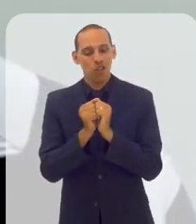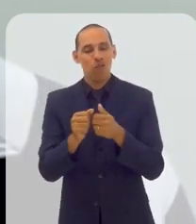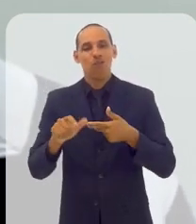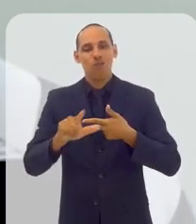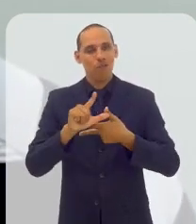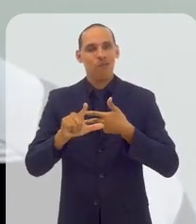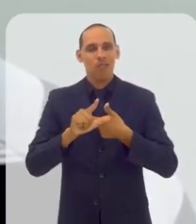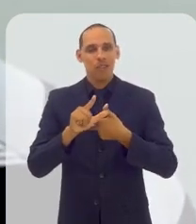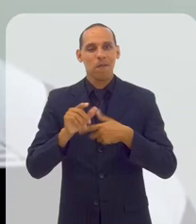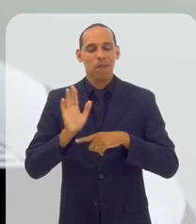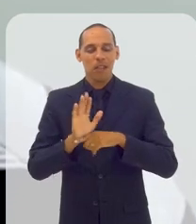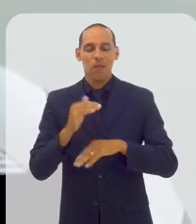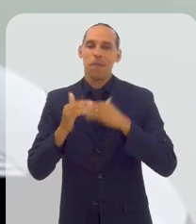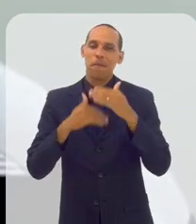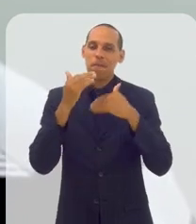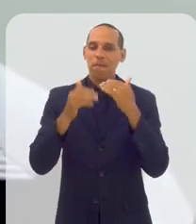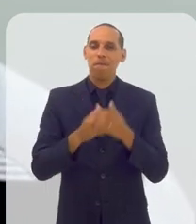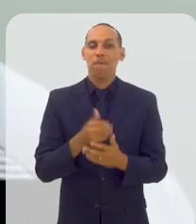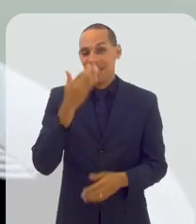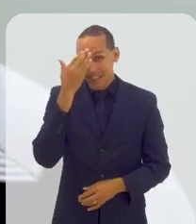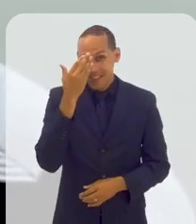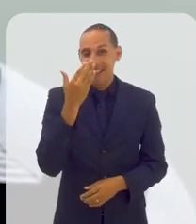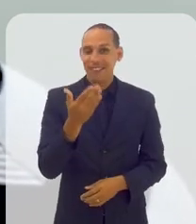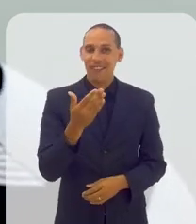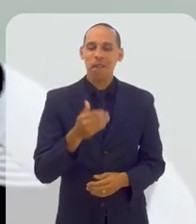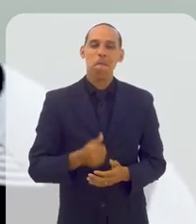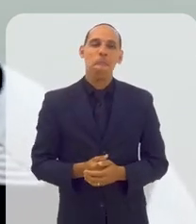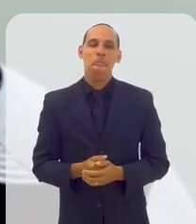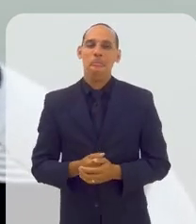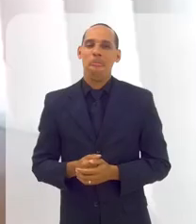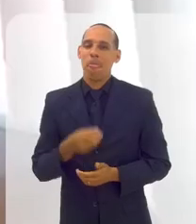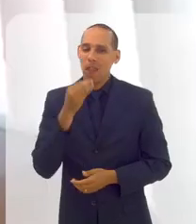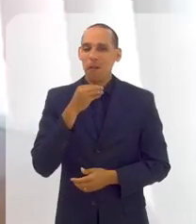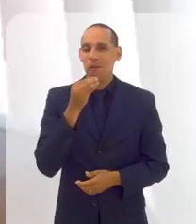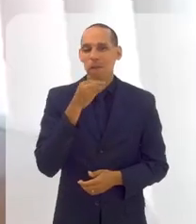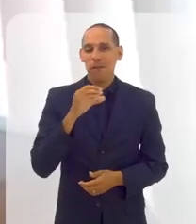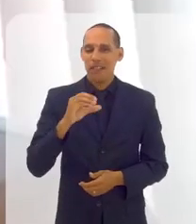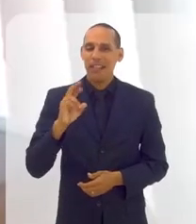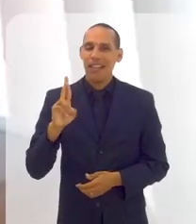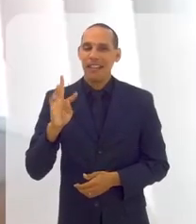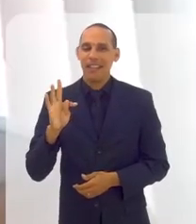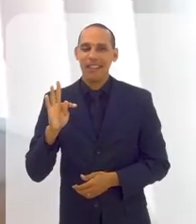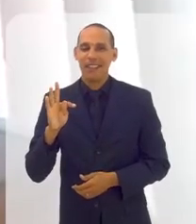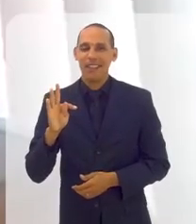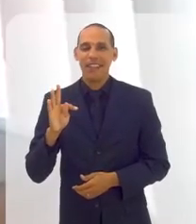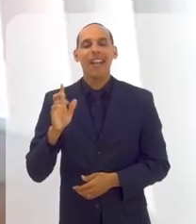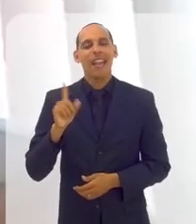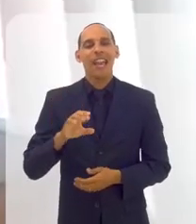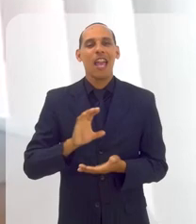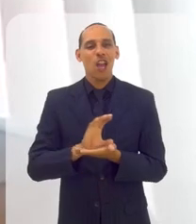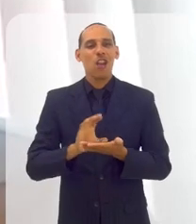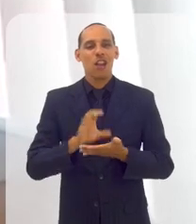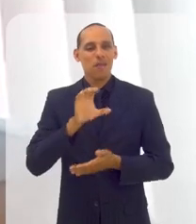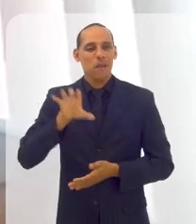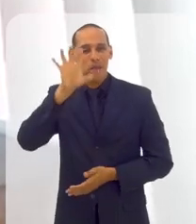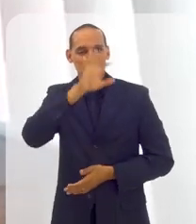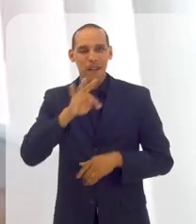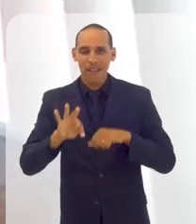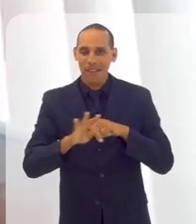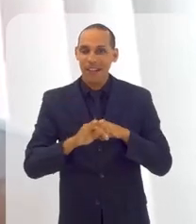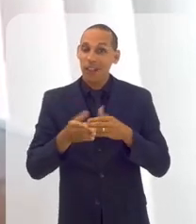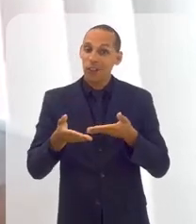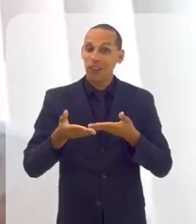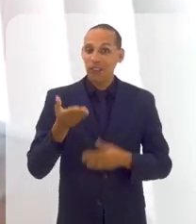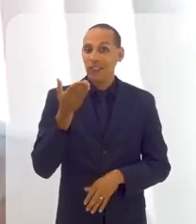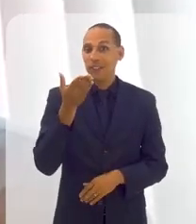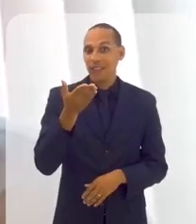resultados e trabalhar junto com o Legislativo por esse desenvolvimento. Queria agradecer que a chance para o CRT, para o Conselho Regional dos Técnicos do Rio,